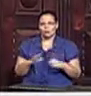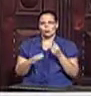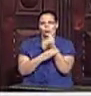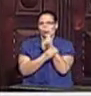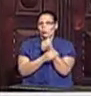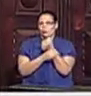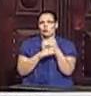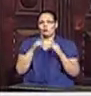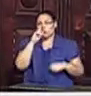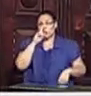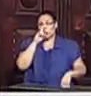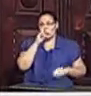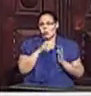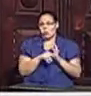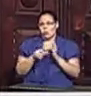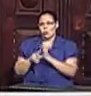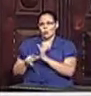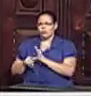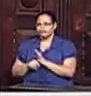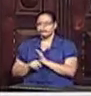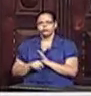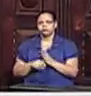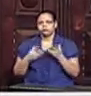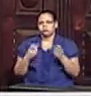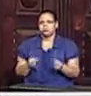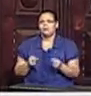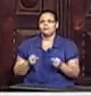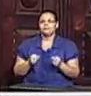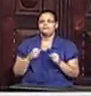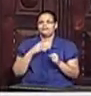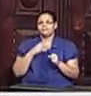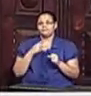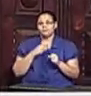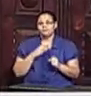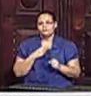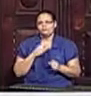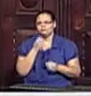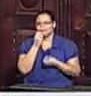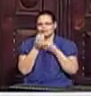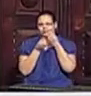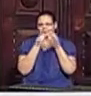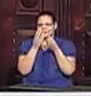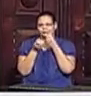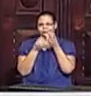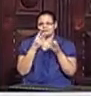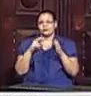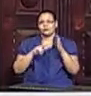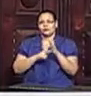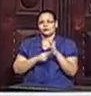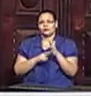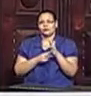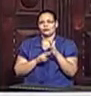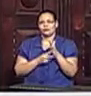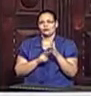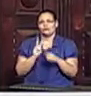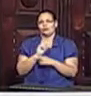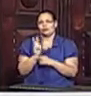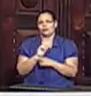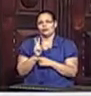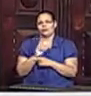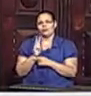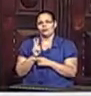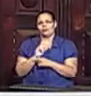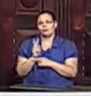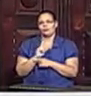roubo. Isso sem contar, deputado Gilberto Palmares, o relato dramático do Sindicato dos Vigilantes, que fazem